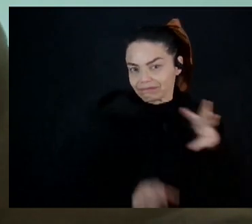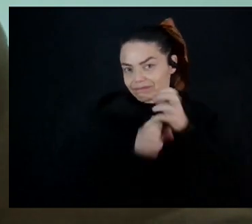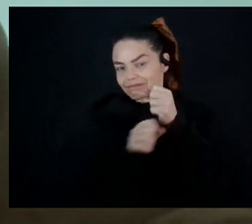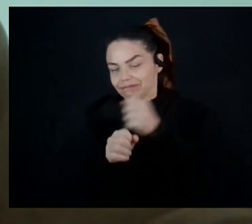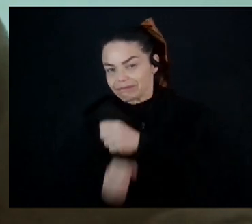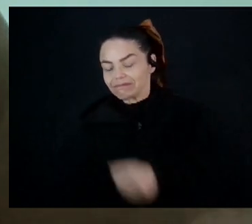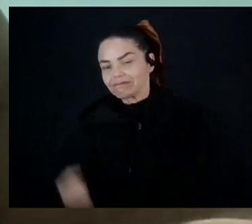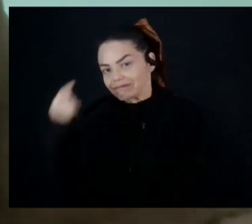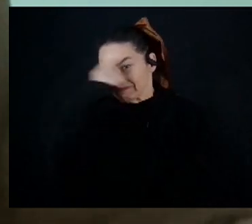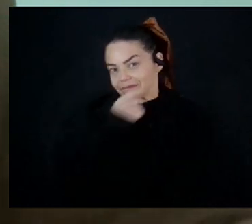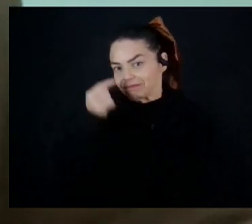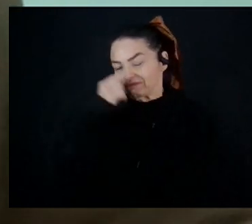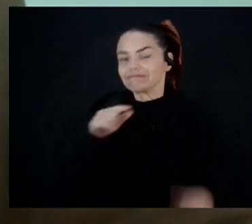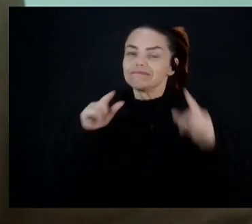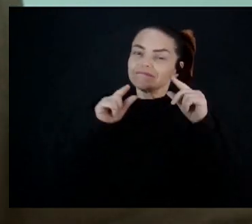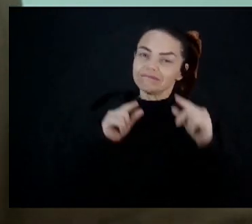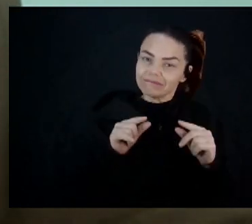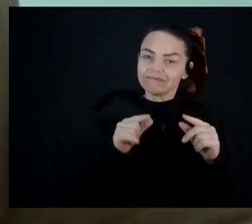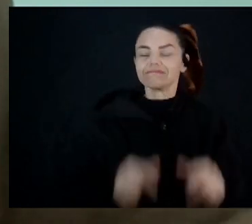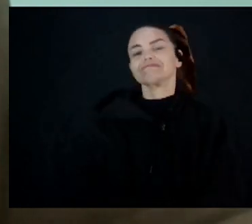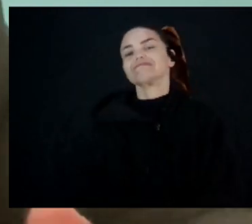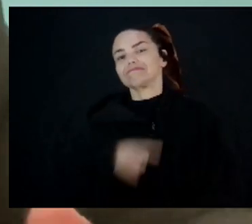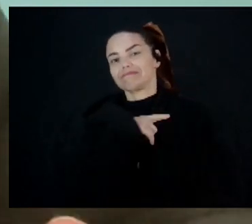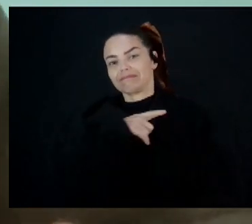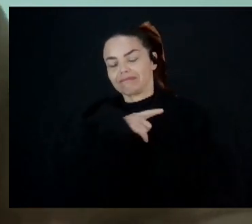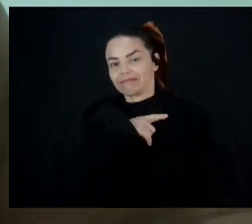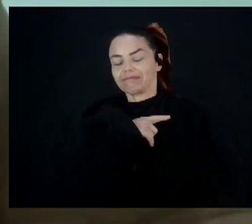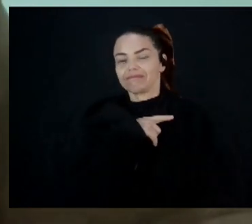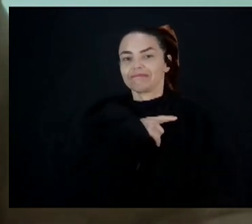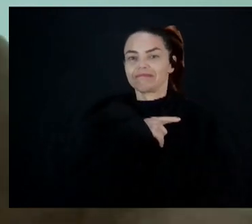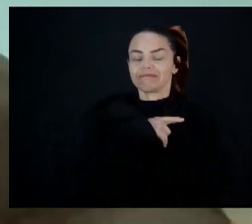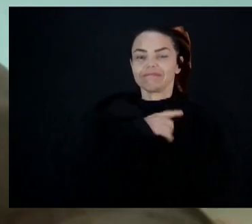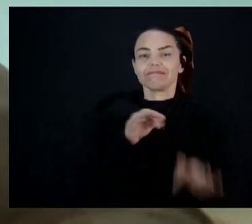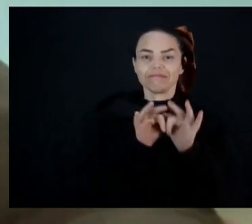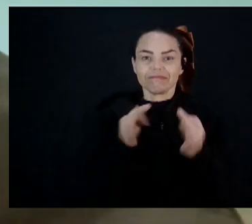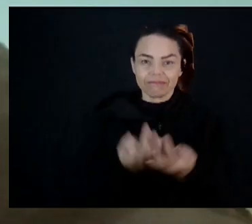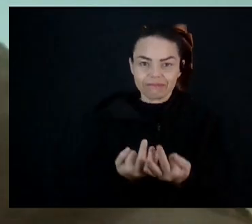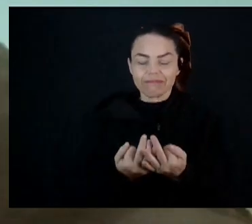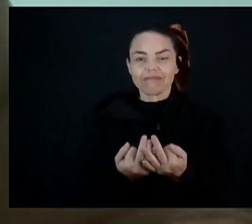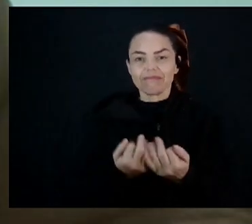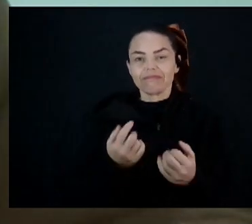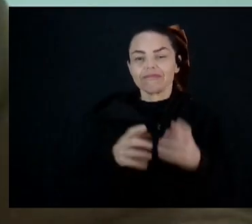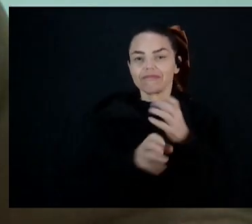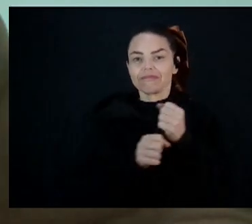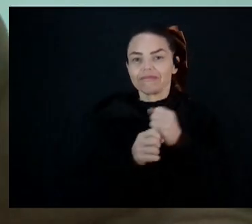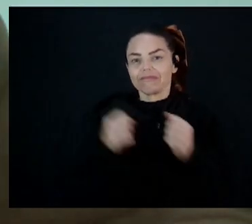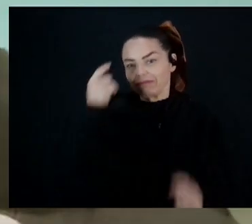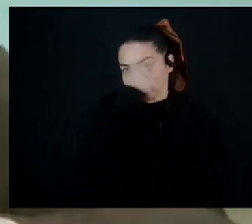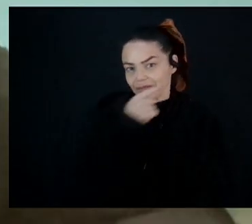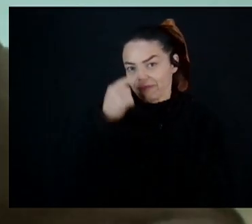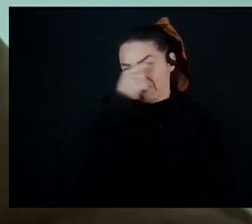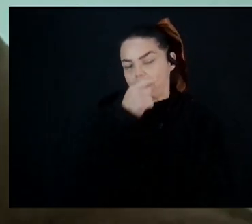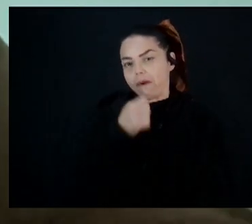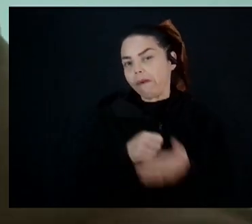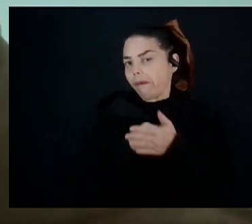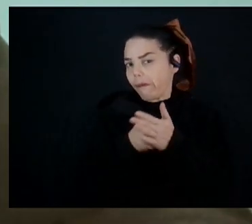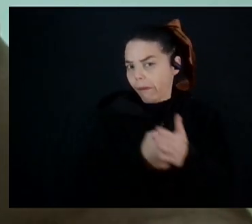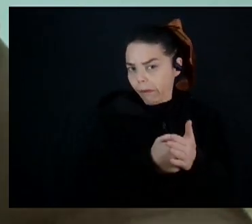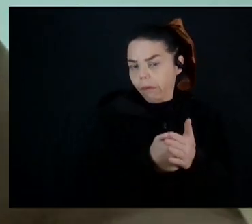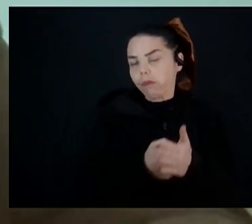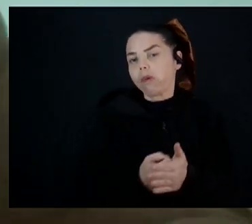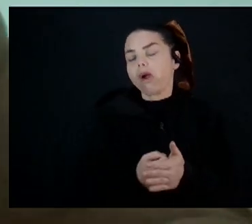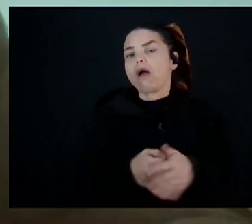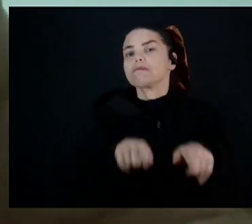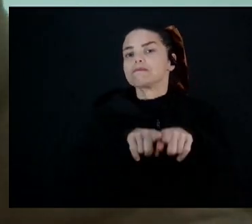vai ficando menor. Então, eu tenho a questão pura e simples do número de horas, restrição e privação, como eu também